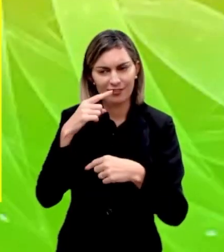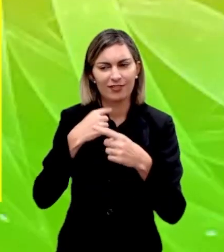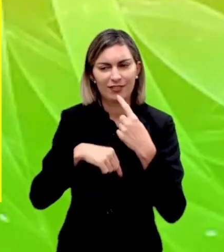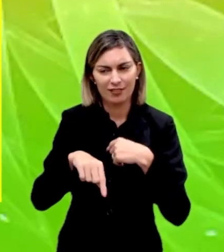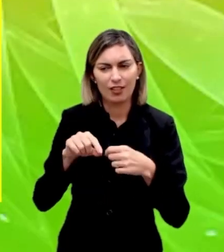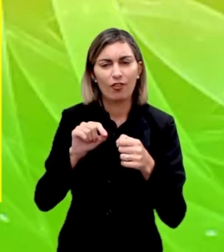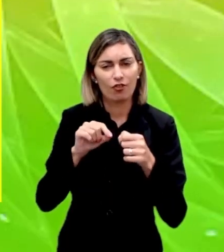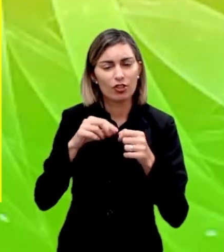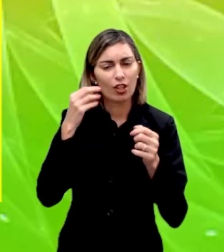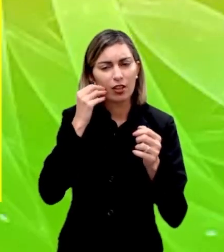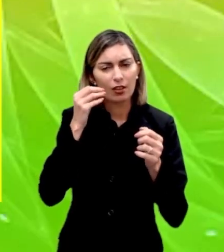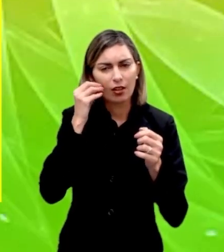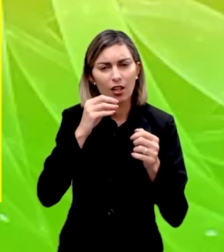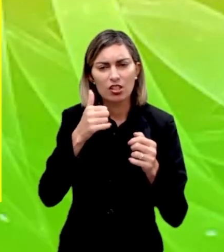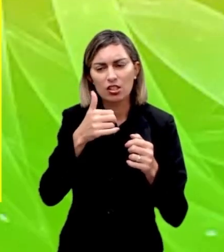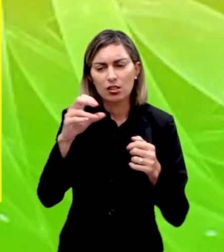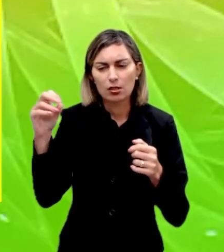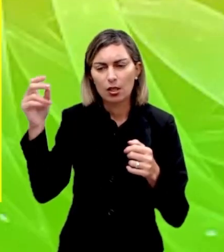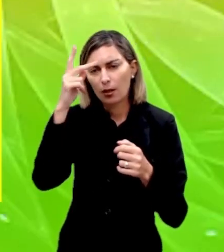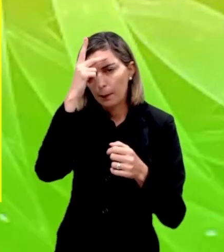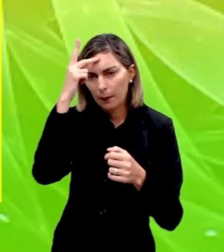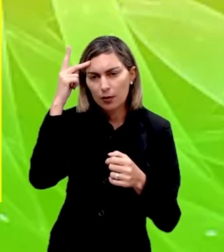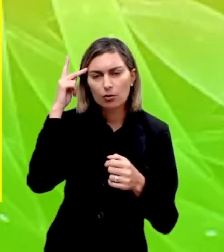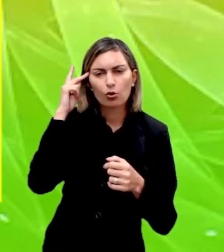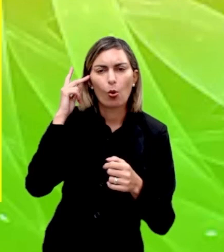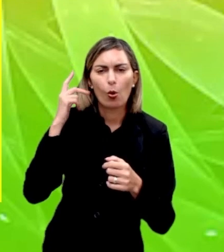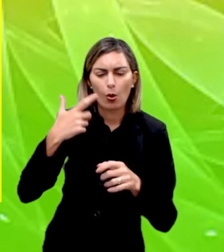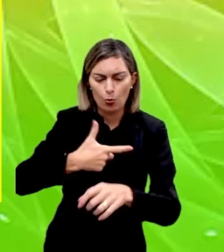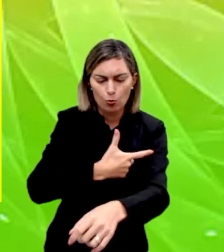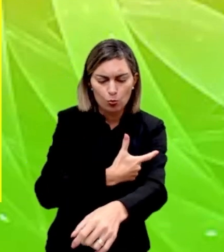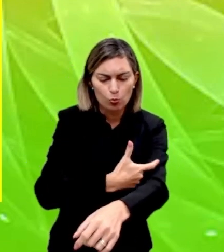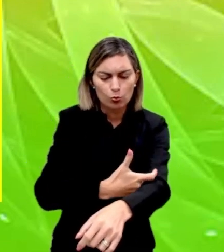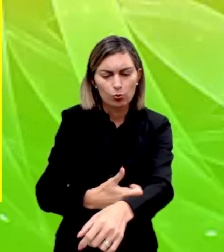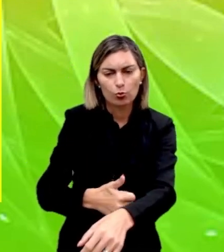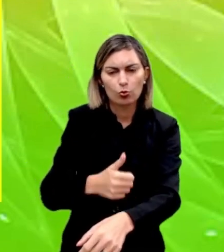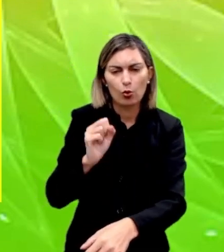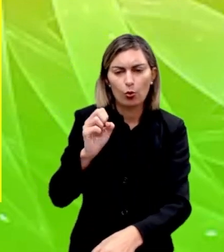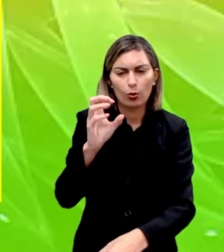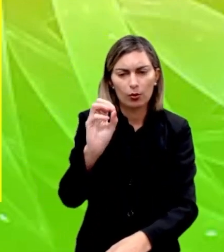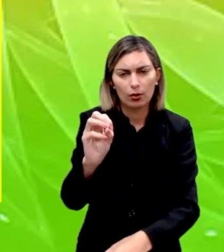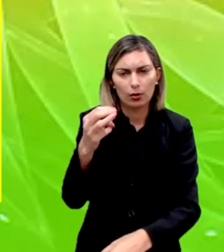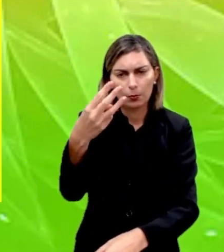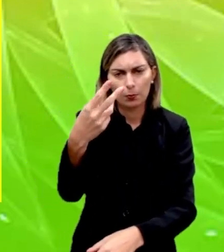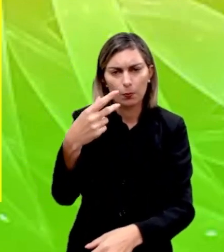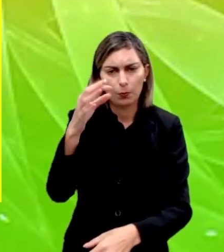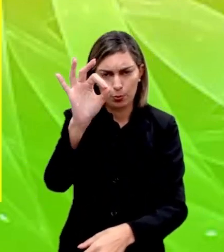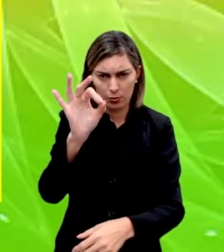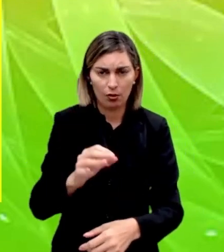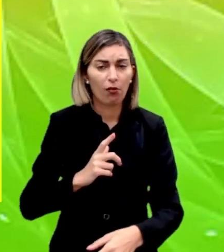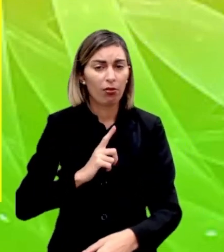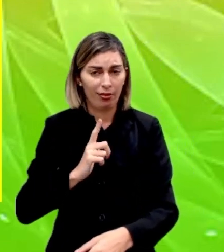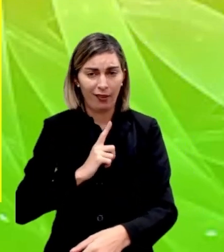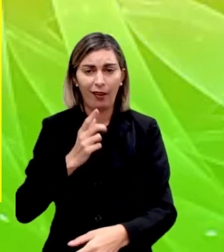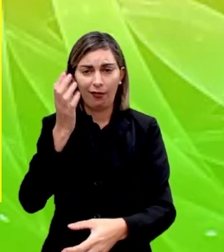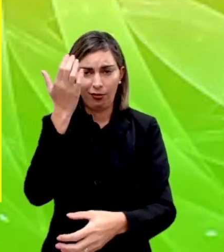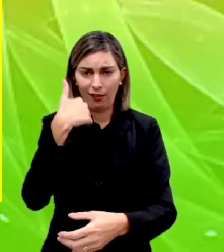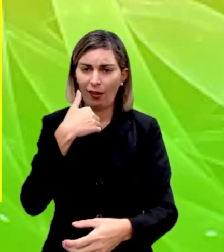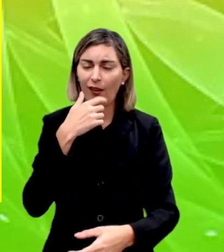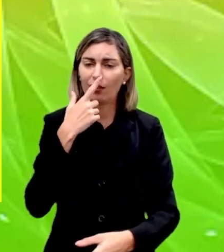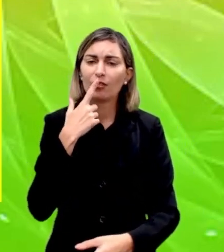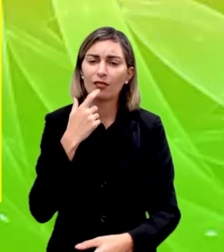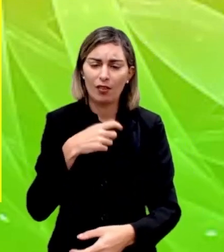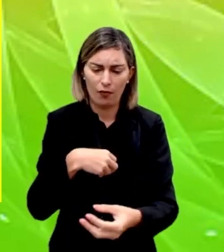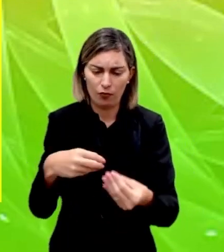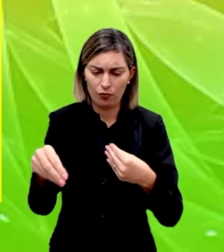fizeram um teste com mais de 100 pessoas, mais de 80% tinha microplástico na corrente sanguínea.